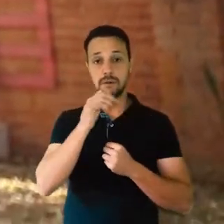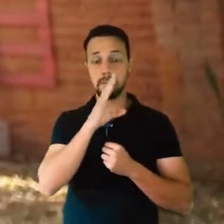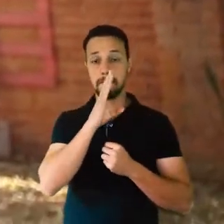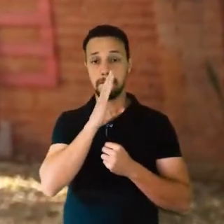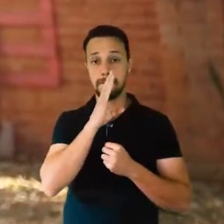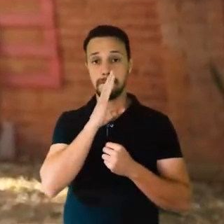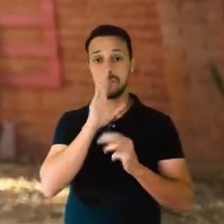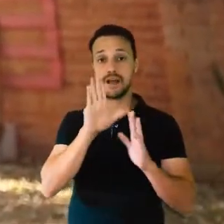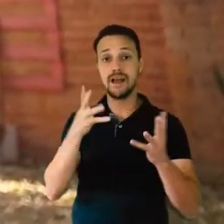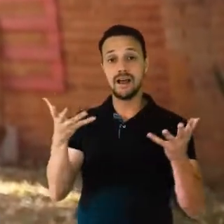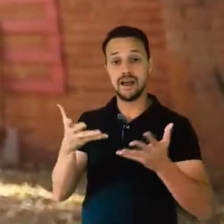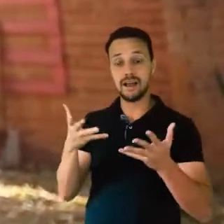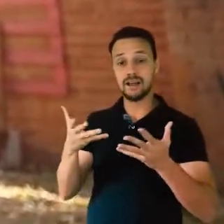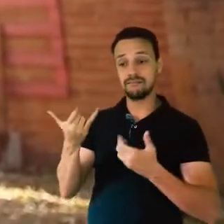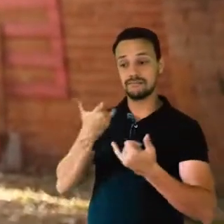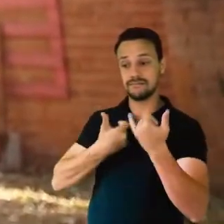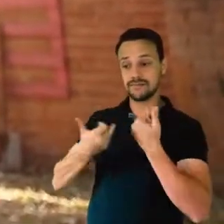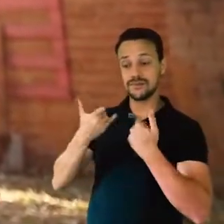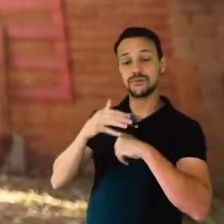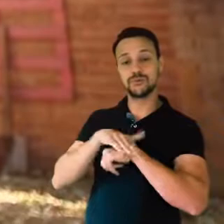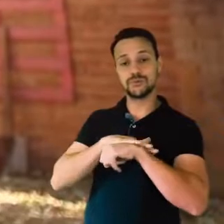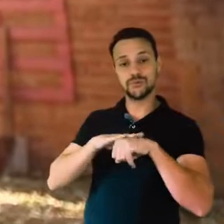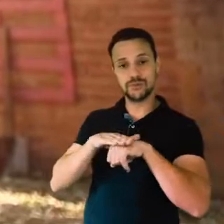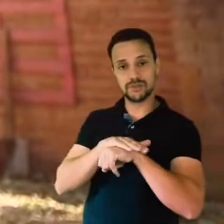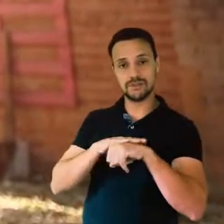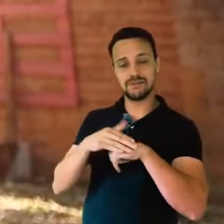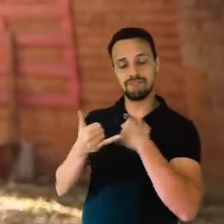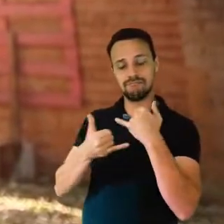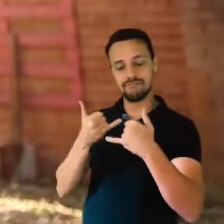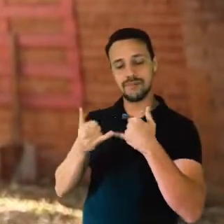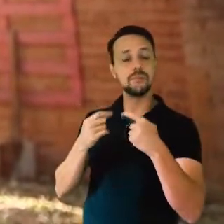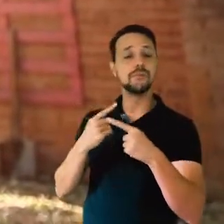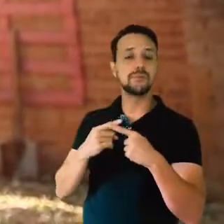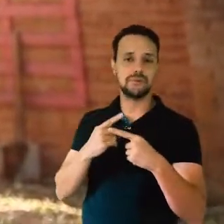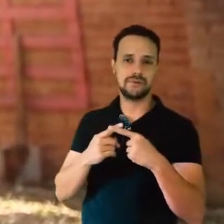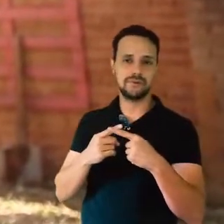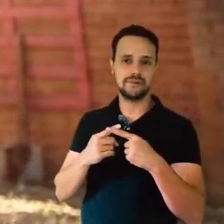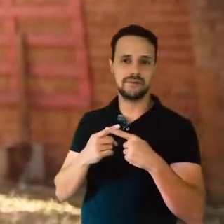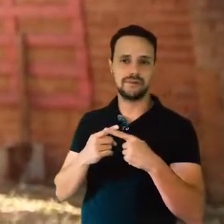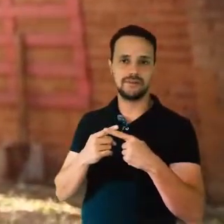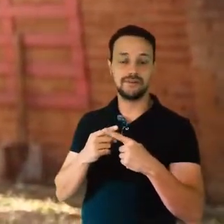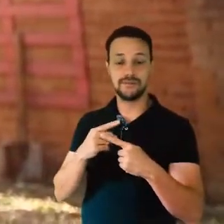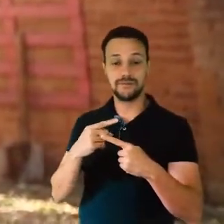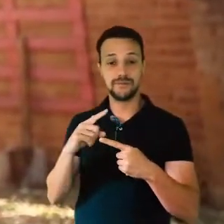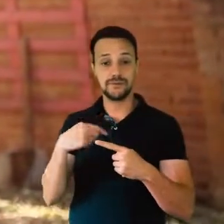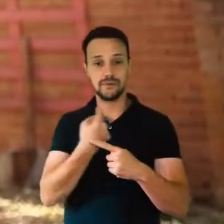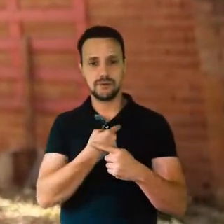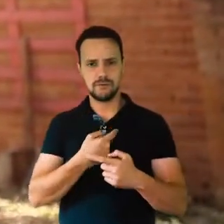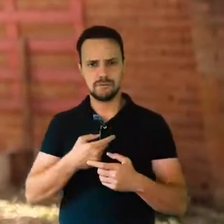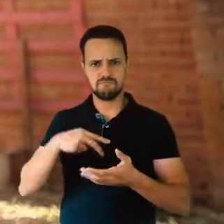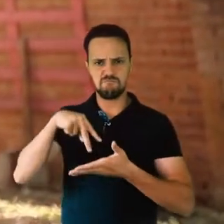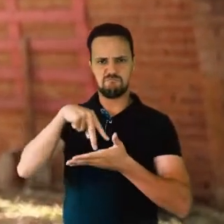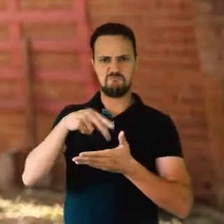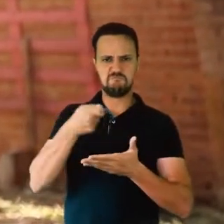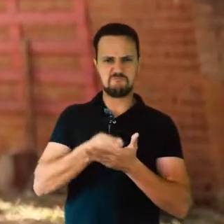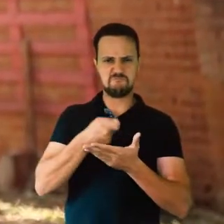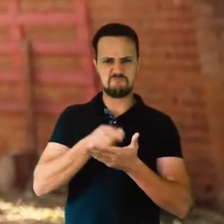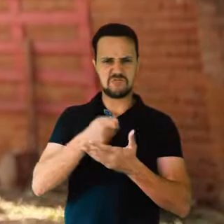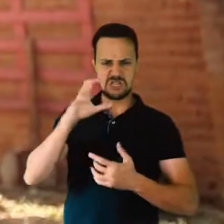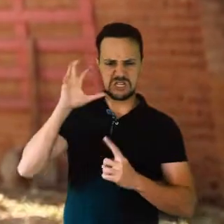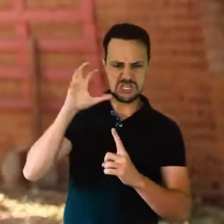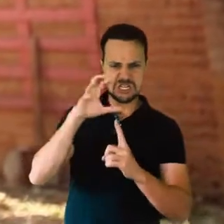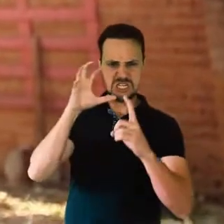abria a boca. E comigo ela já começou conversando. Porque a forma como a gente se coloca, não